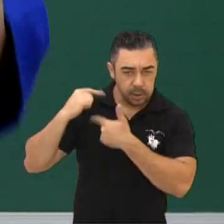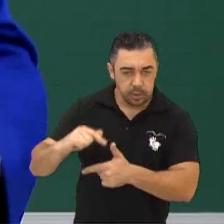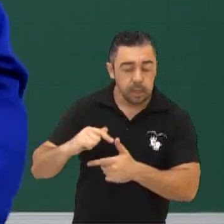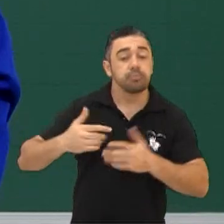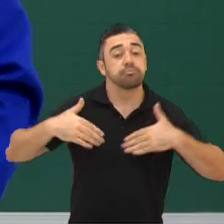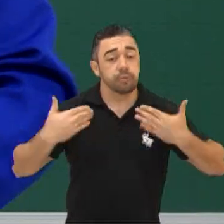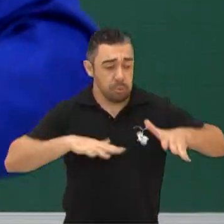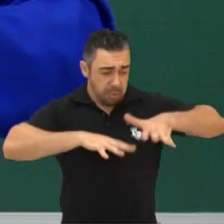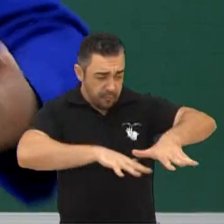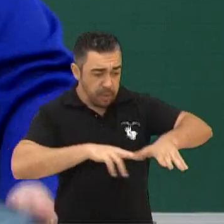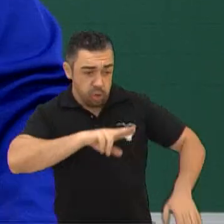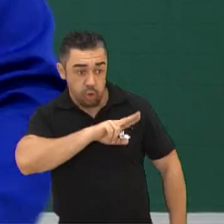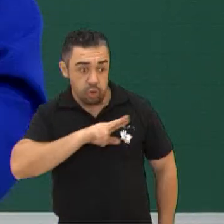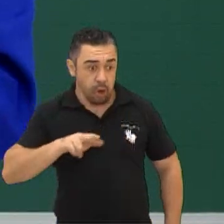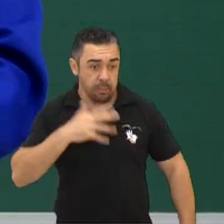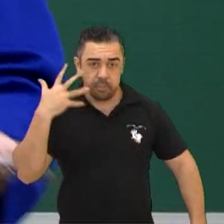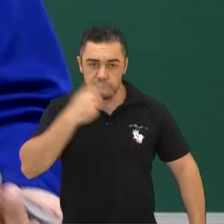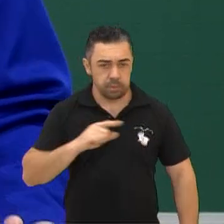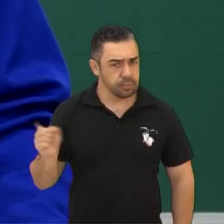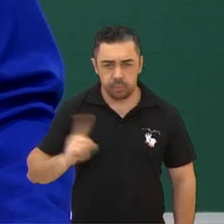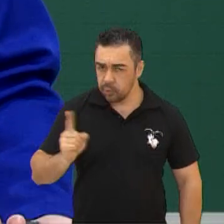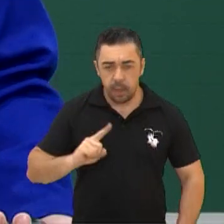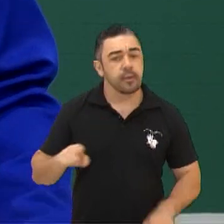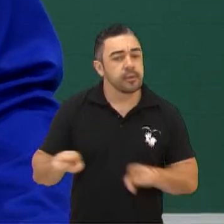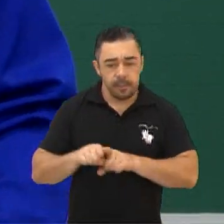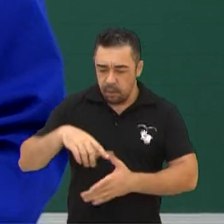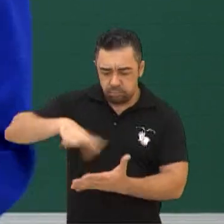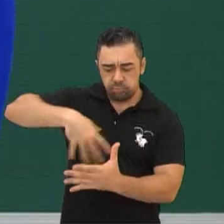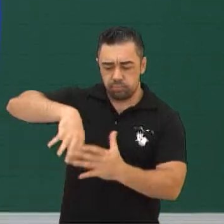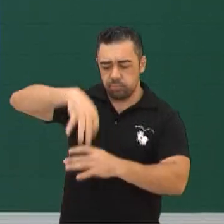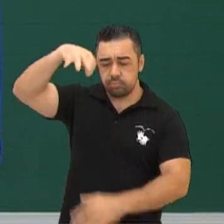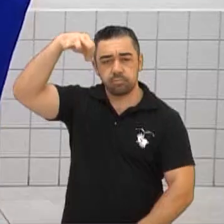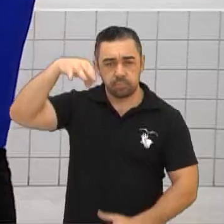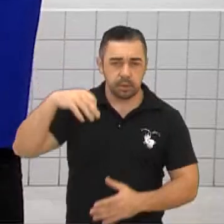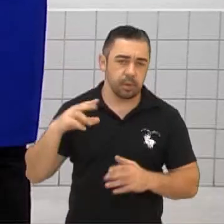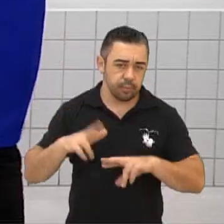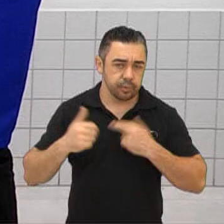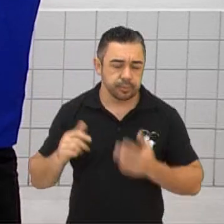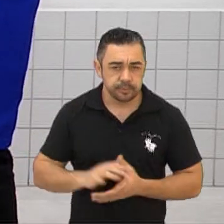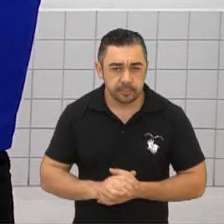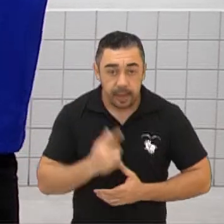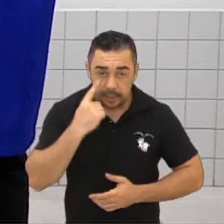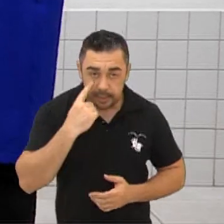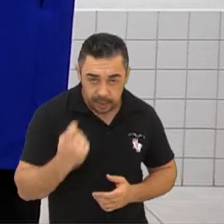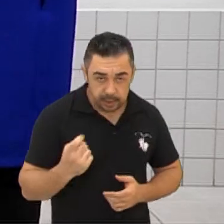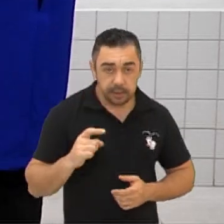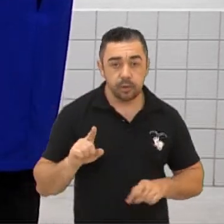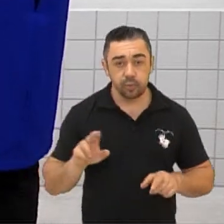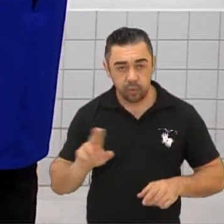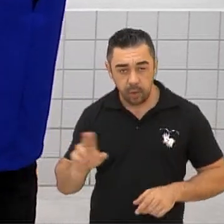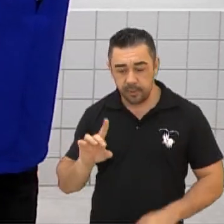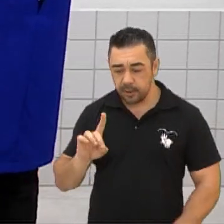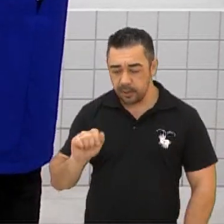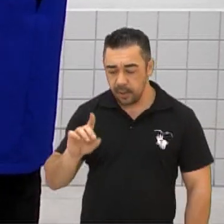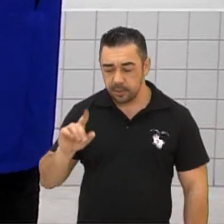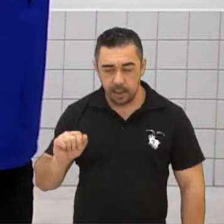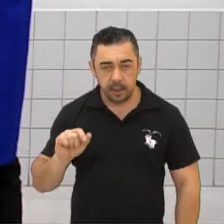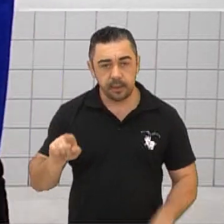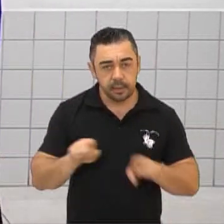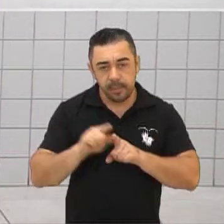nome próprio que embeleza? Não, tem que ser aleatório também. E sabe o que é interessante? Que esse mesmo nome aleatório, em